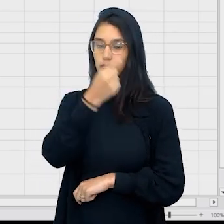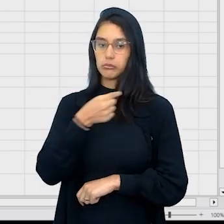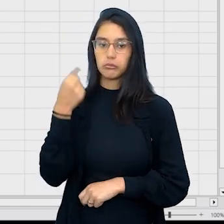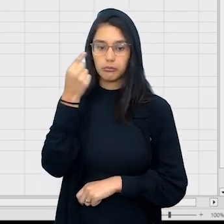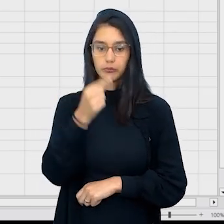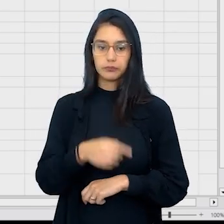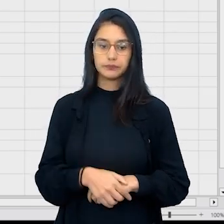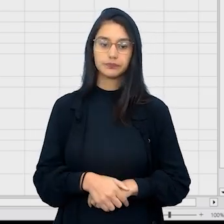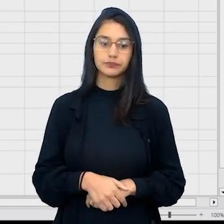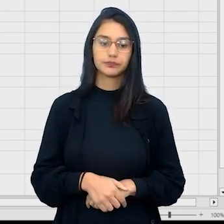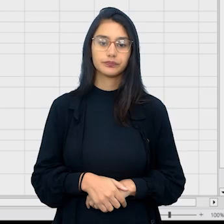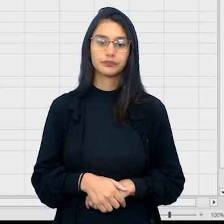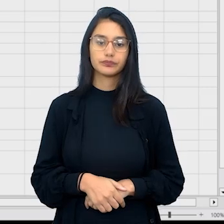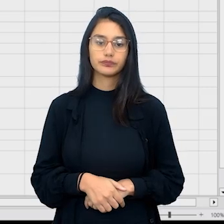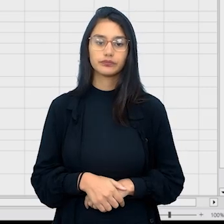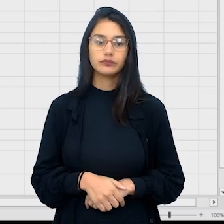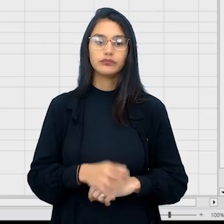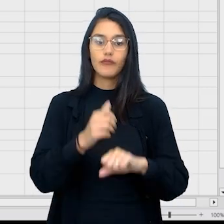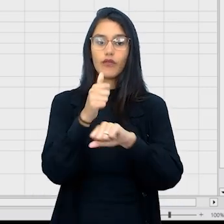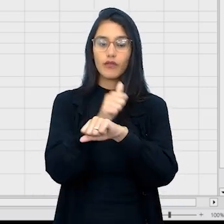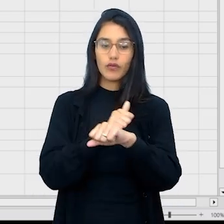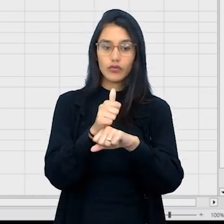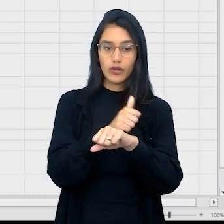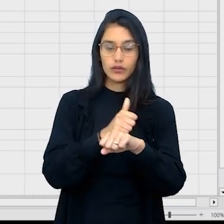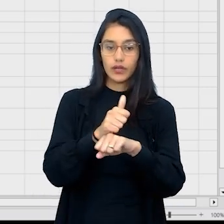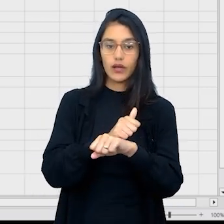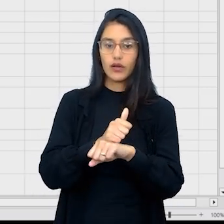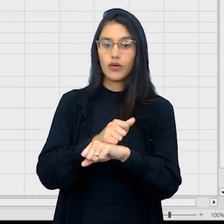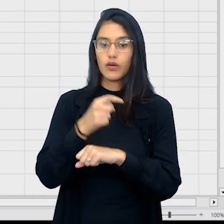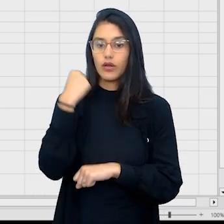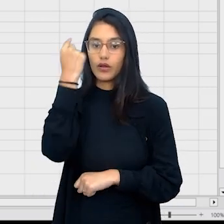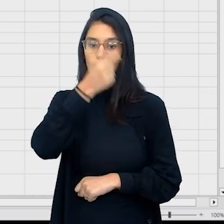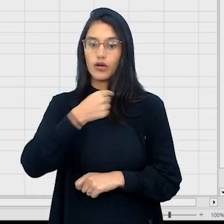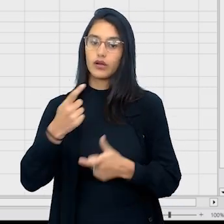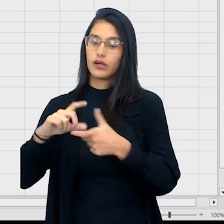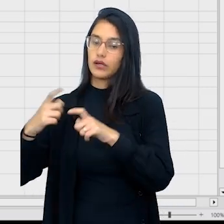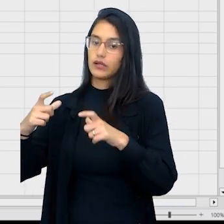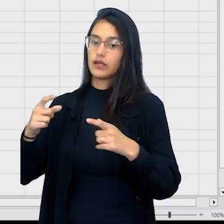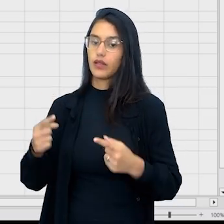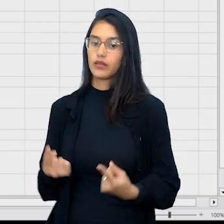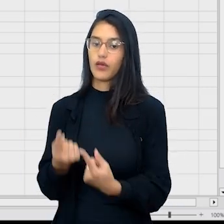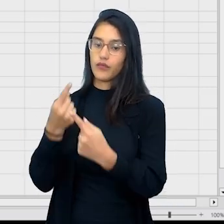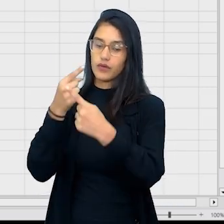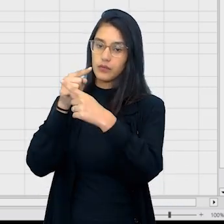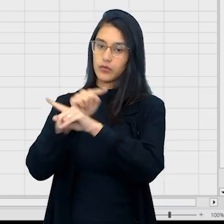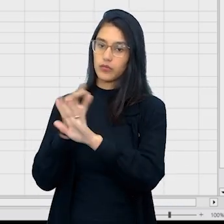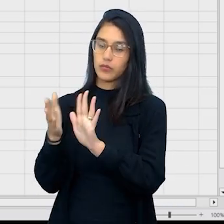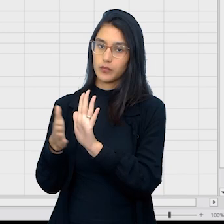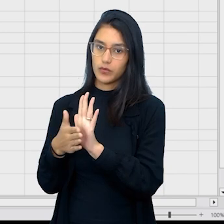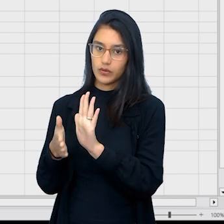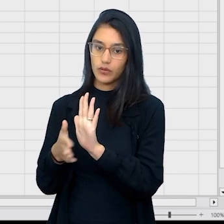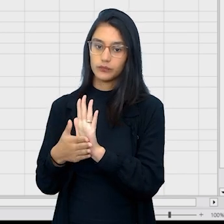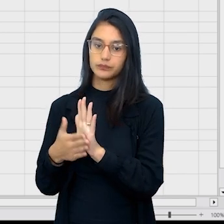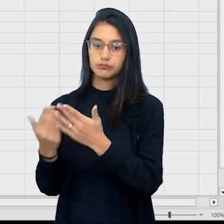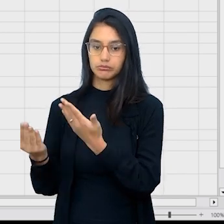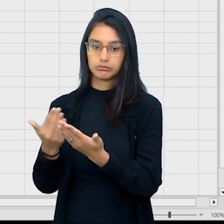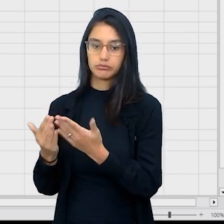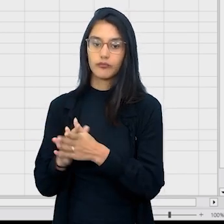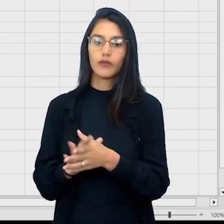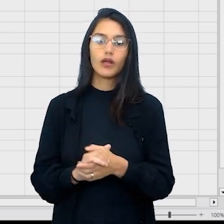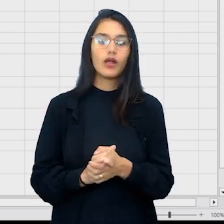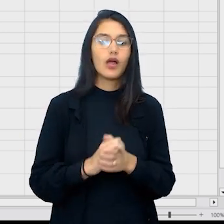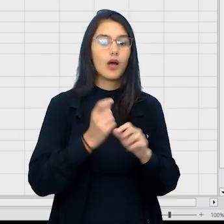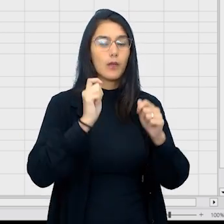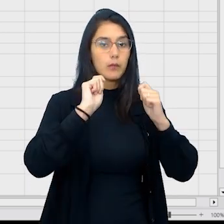horas. Funcionário e horas, grandezas inversamente proporcionais. Bombons